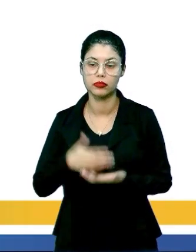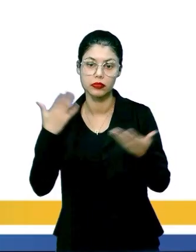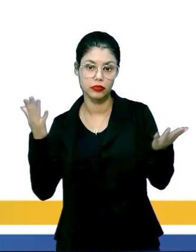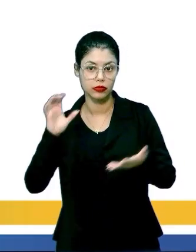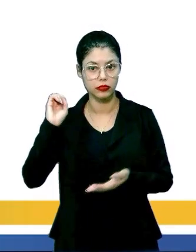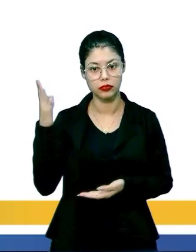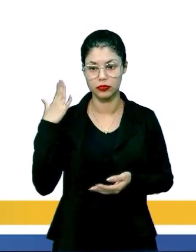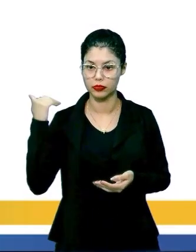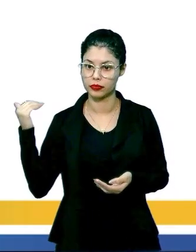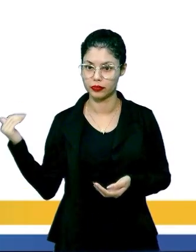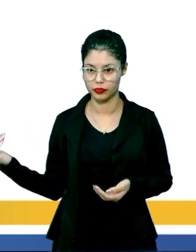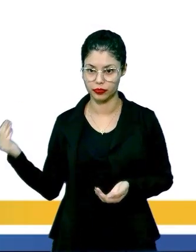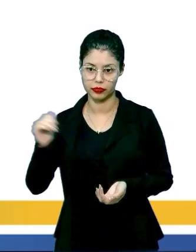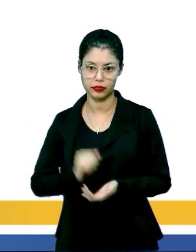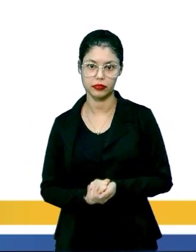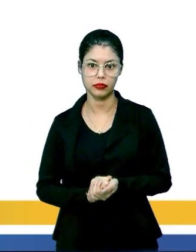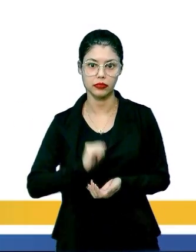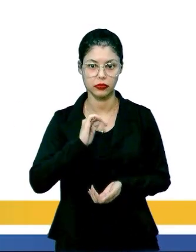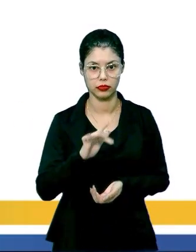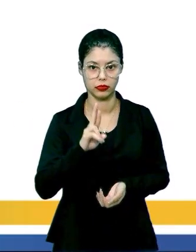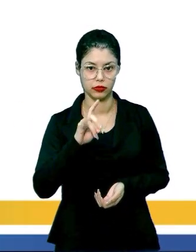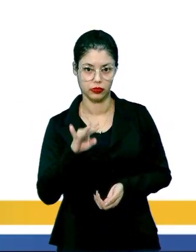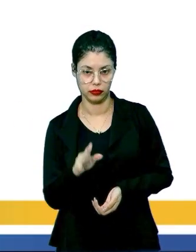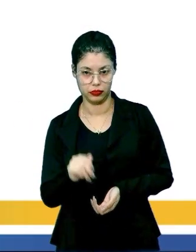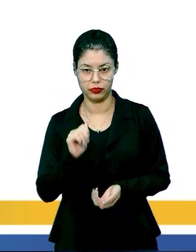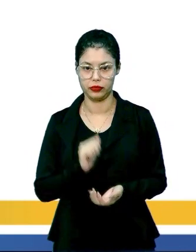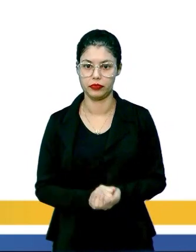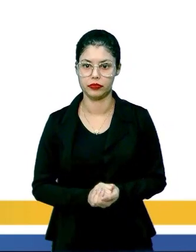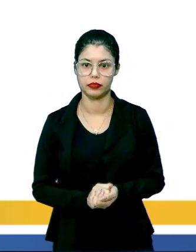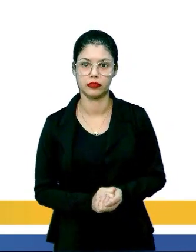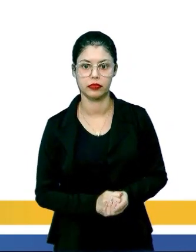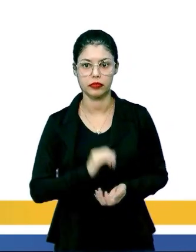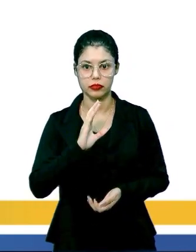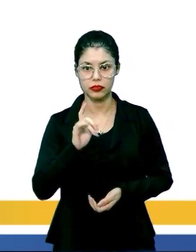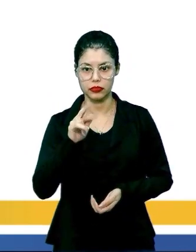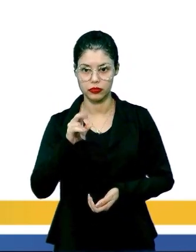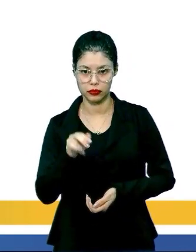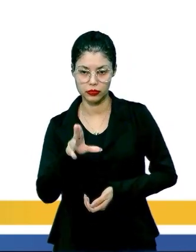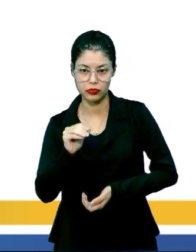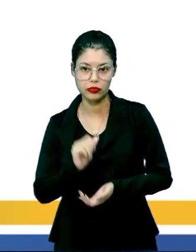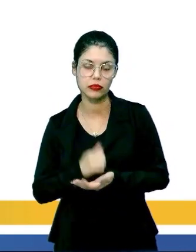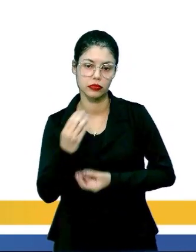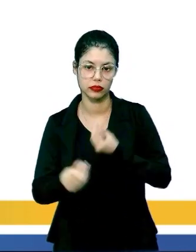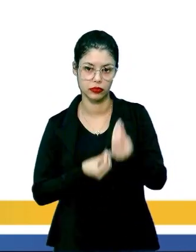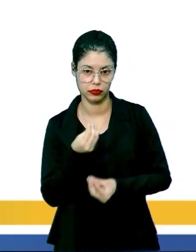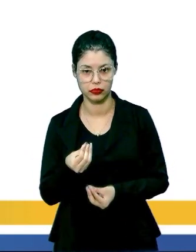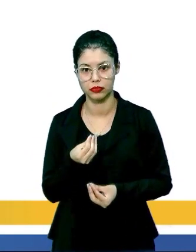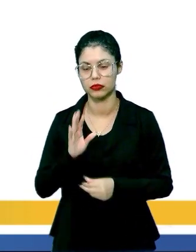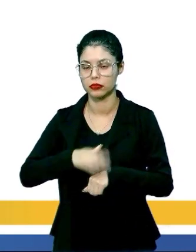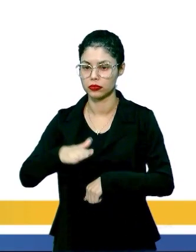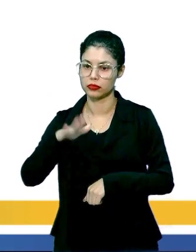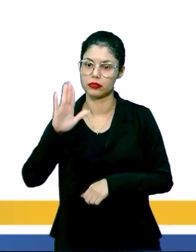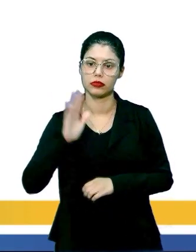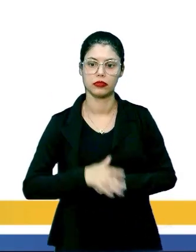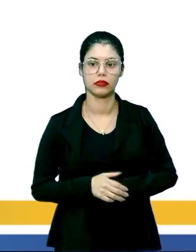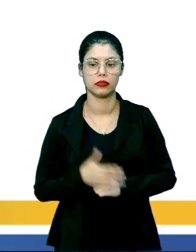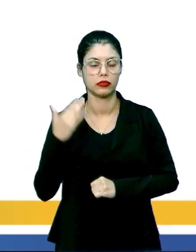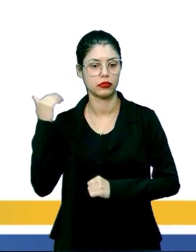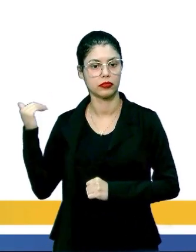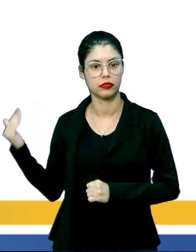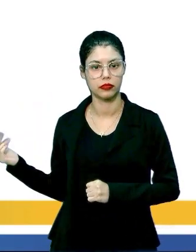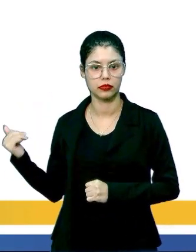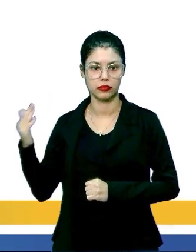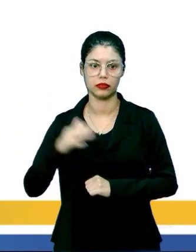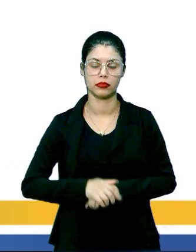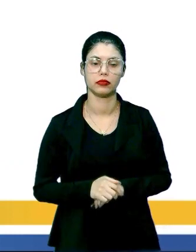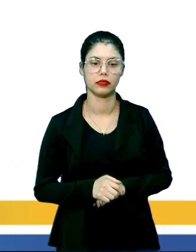cangaceiros mais famosos, né, era o Cabeleira e o João Calango, né, como um dos cangaceiros mais